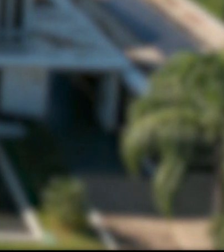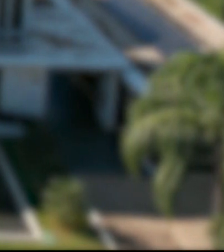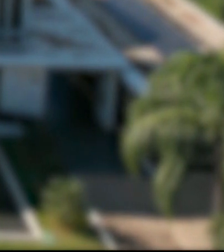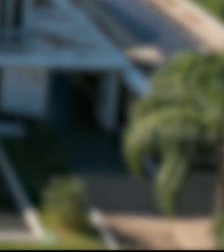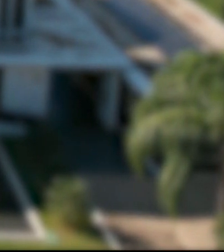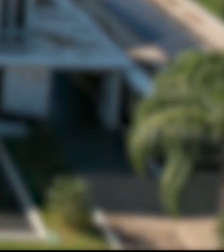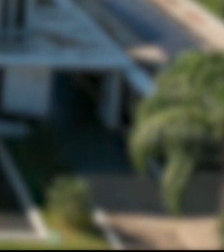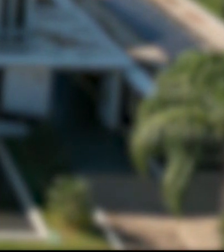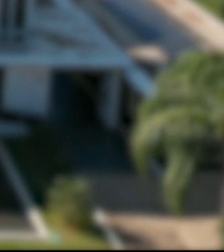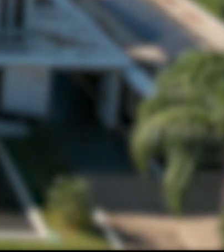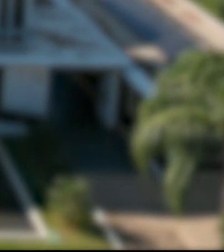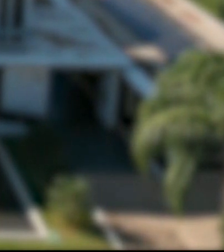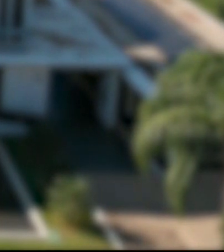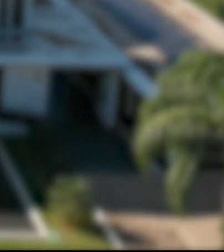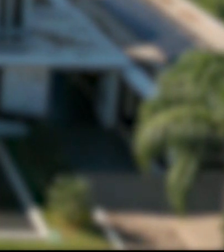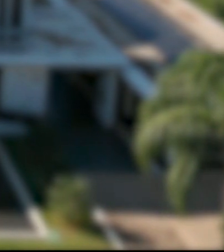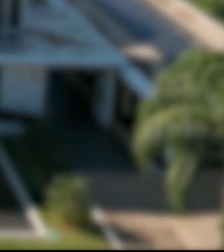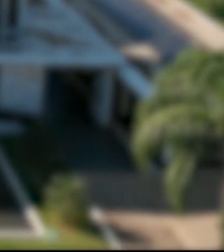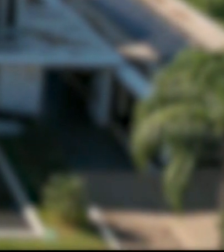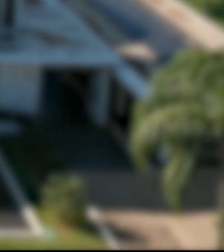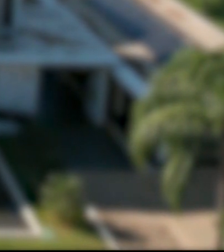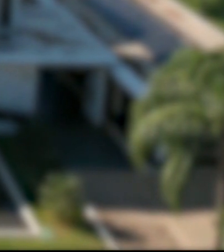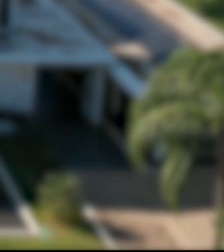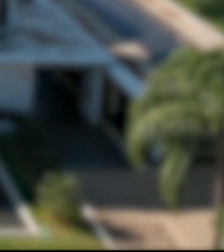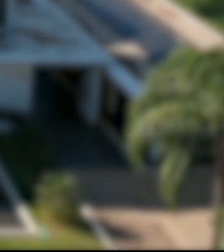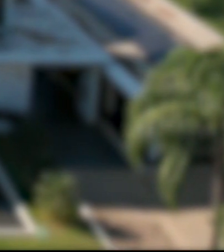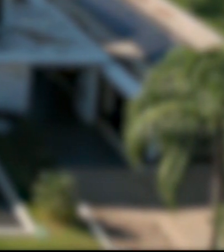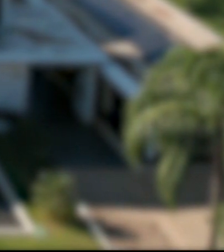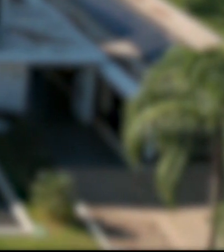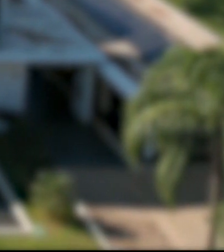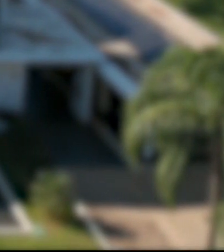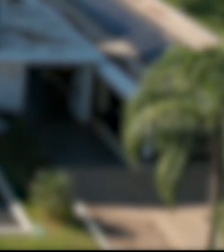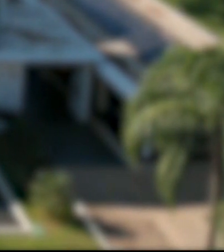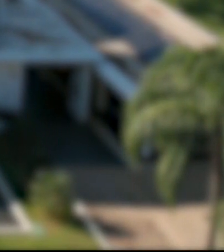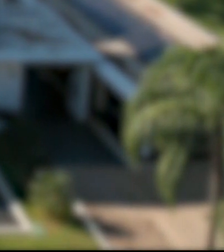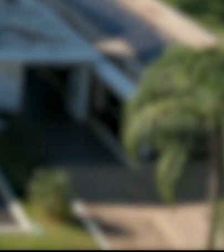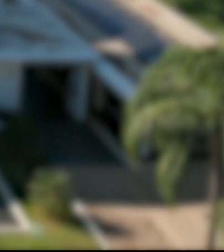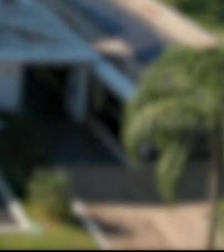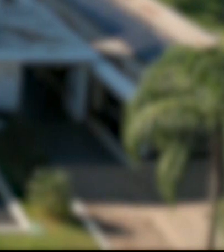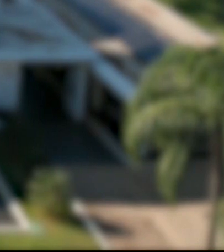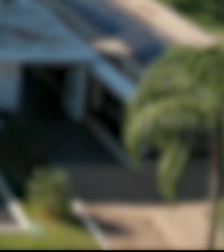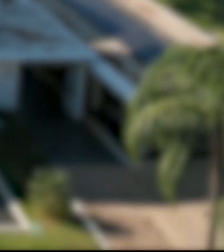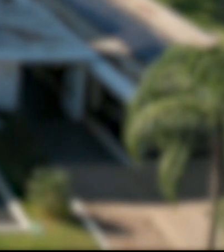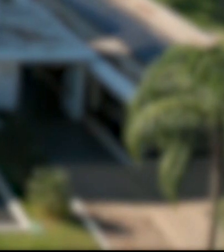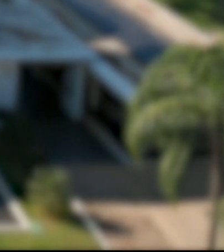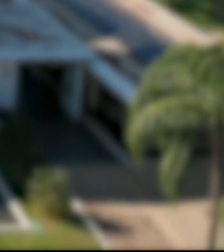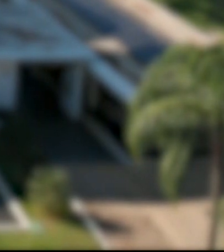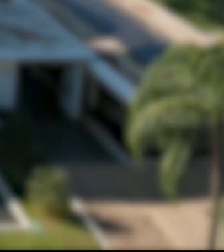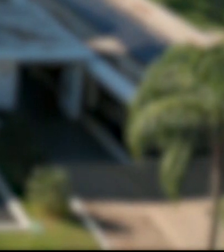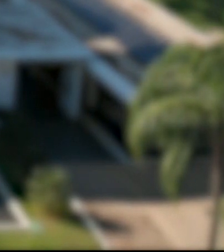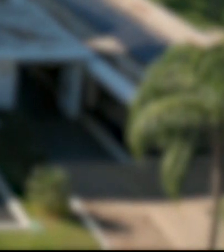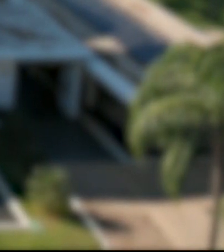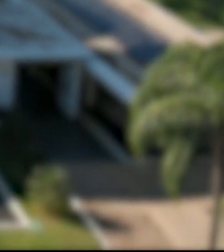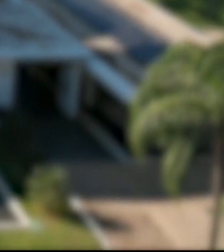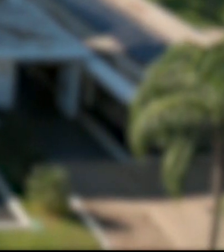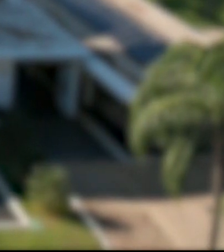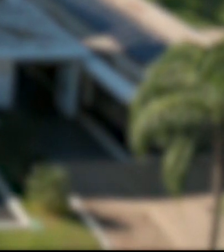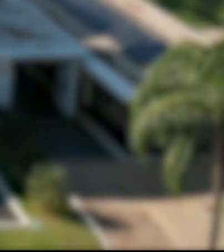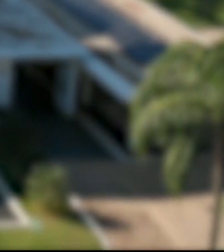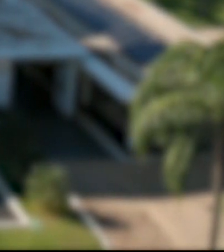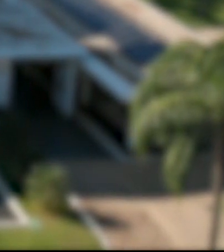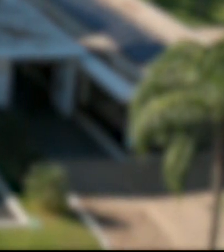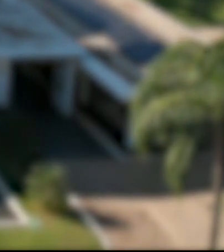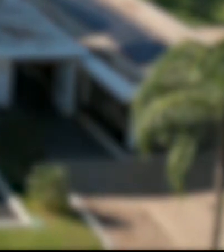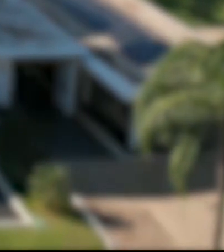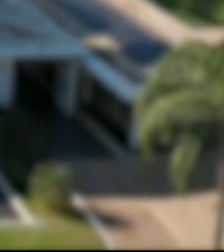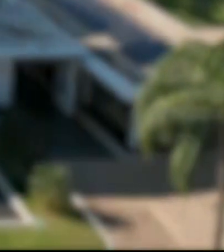nosso alvo. No próximo domingo será o dia da oferta especial com o encerramento da campanha. Contribua para essa grandiosa obra do